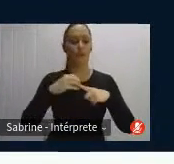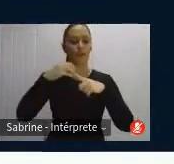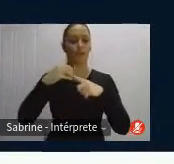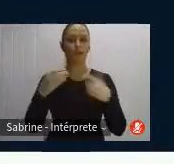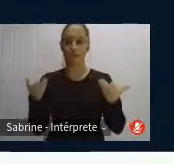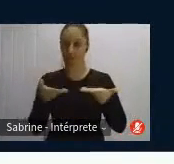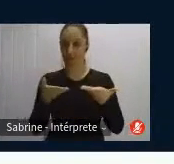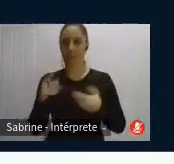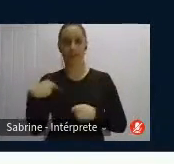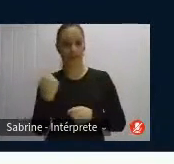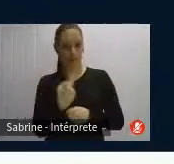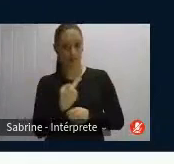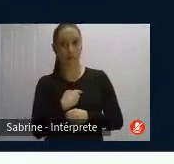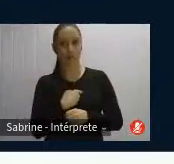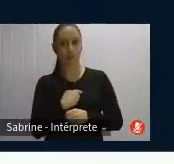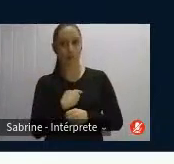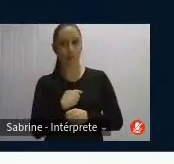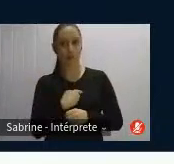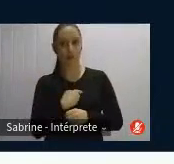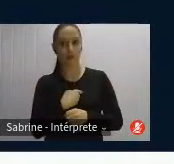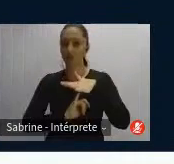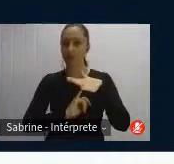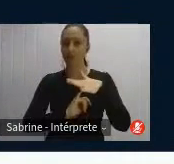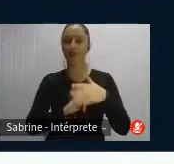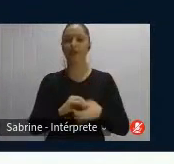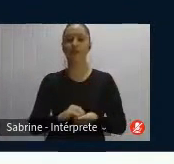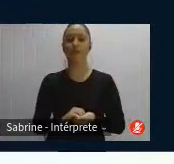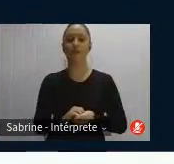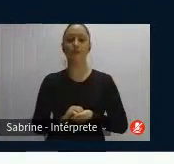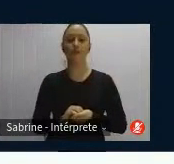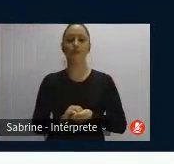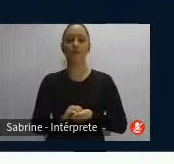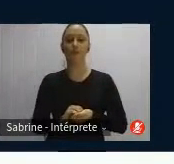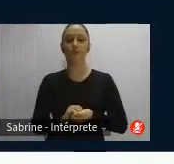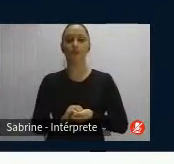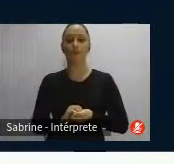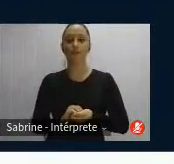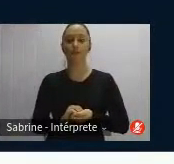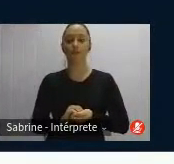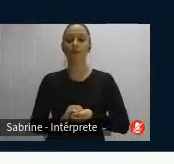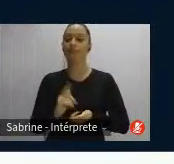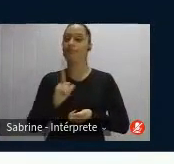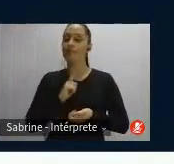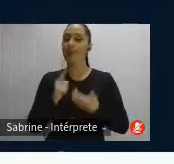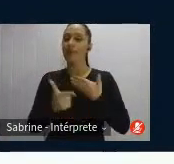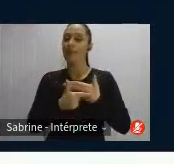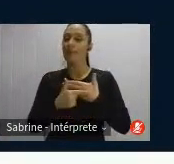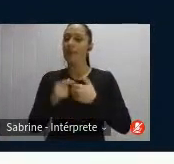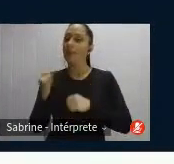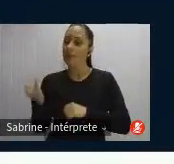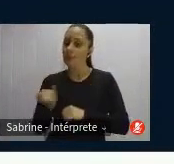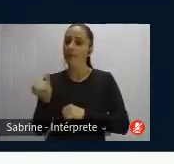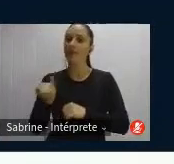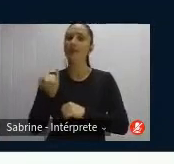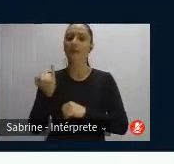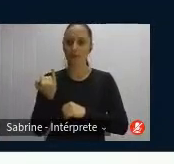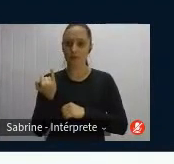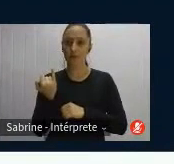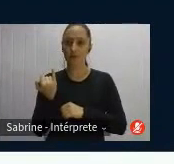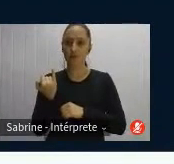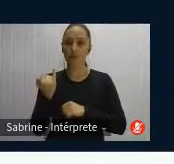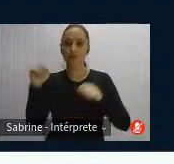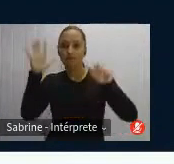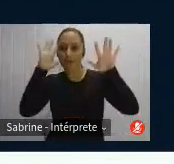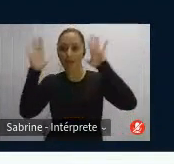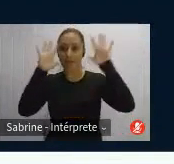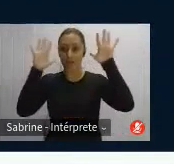ciência e tecnologia, né, como um importante ator, né, cabe a ela, né, a elas pensarem